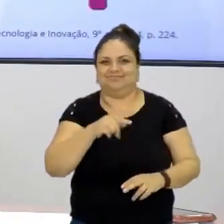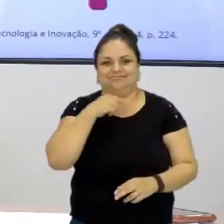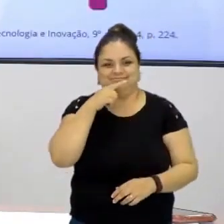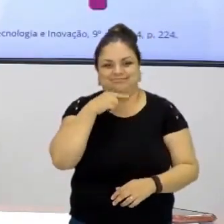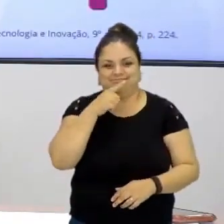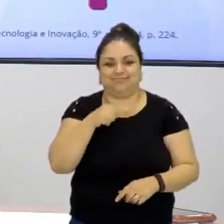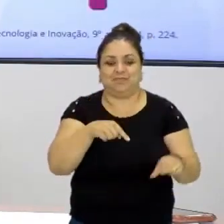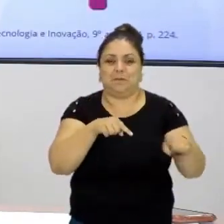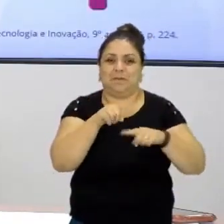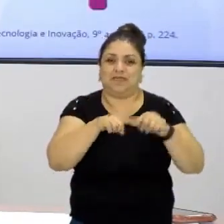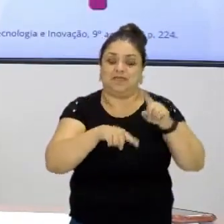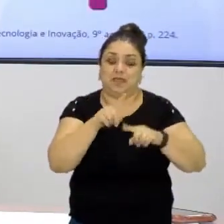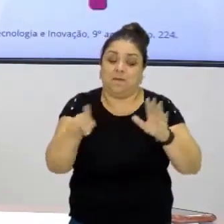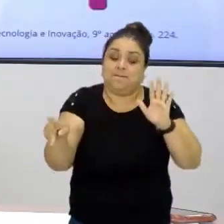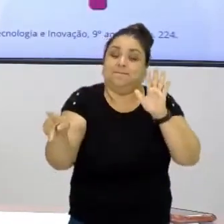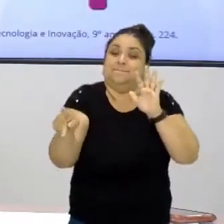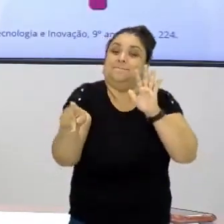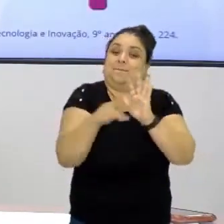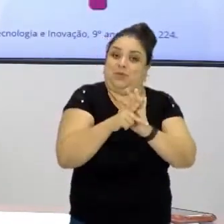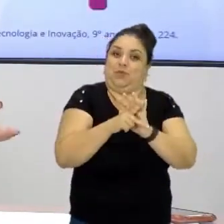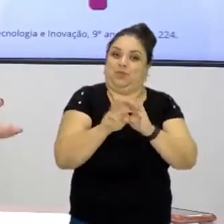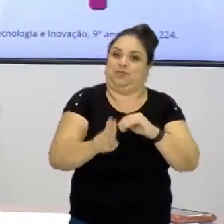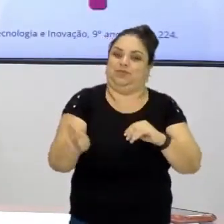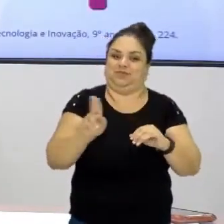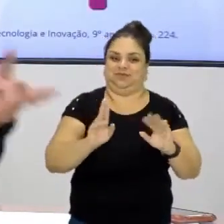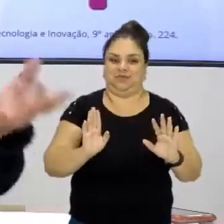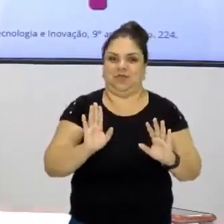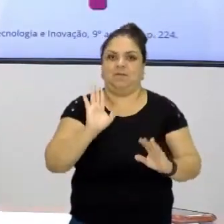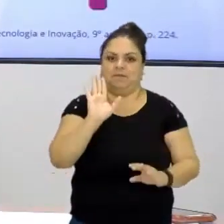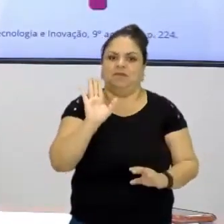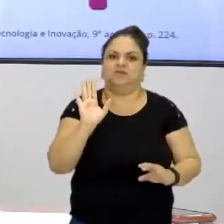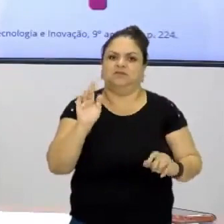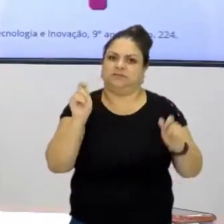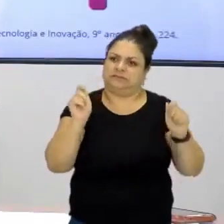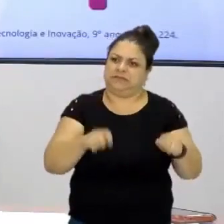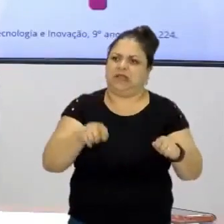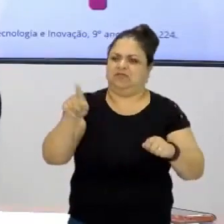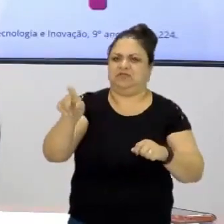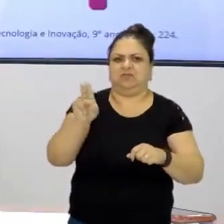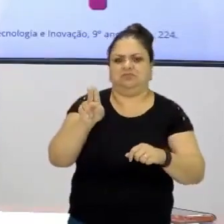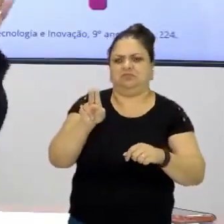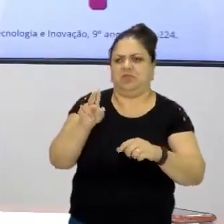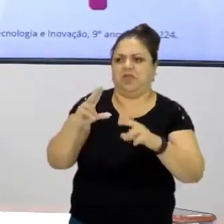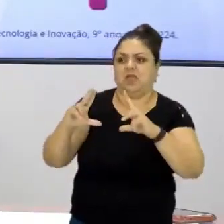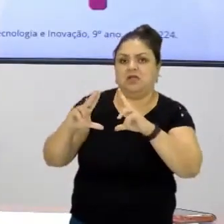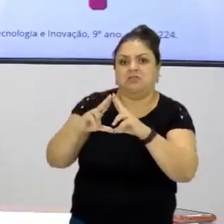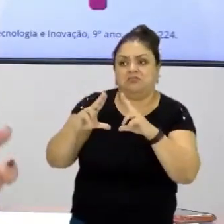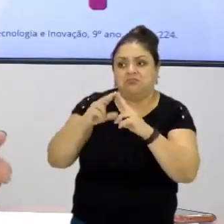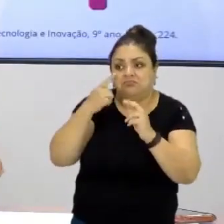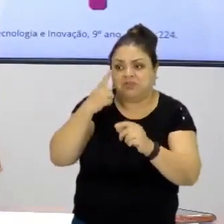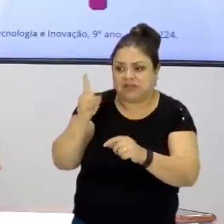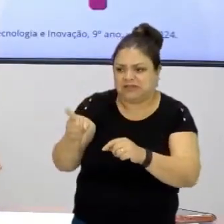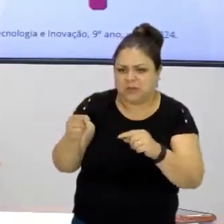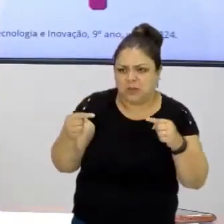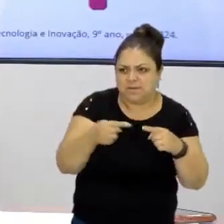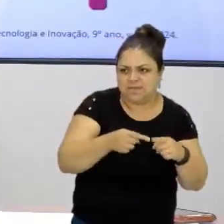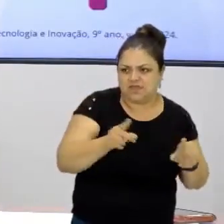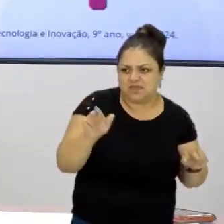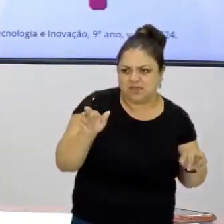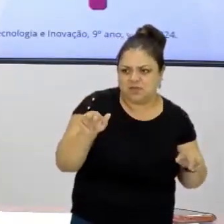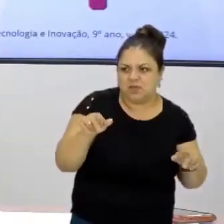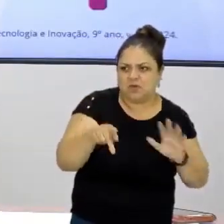eles são um pouco específicos, o que não significa que você não pode retirar ele de outro lugar, né? Reaproveitar esse material de outro